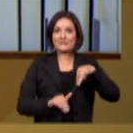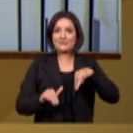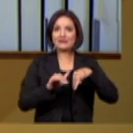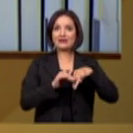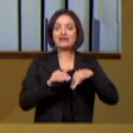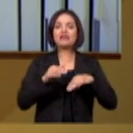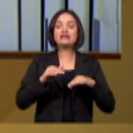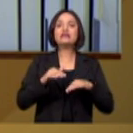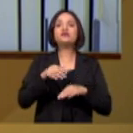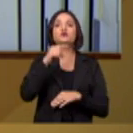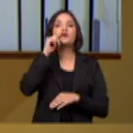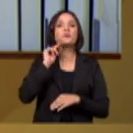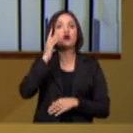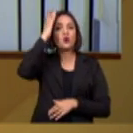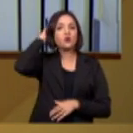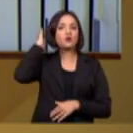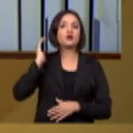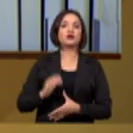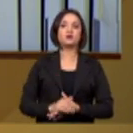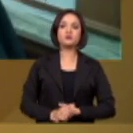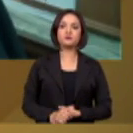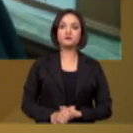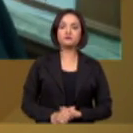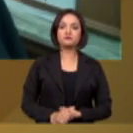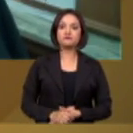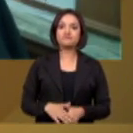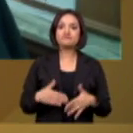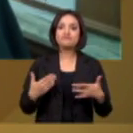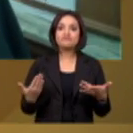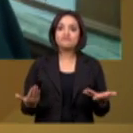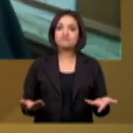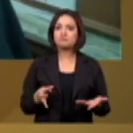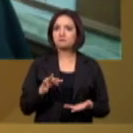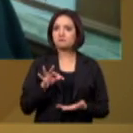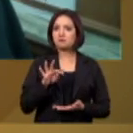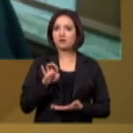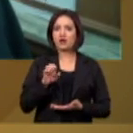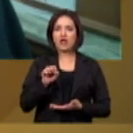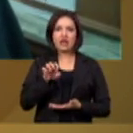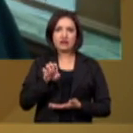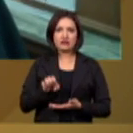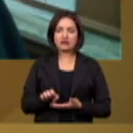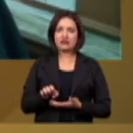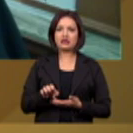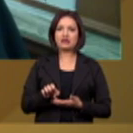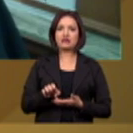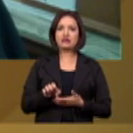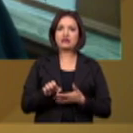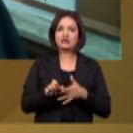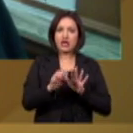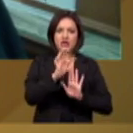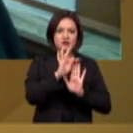caso é resíduo não ter alguma eficácia maior